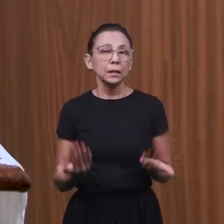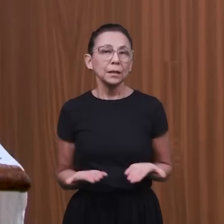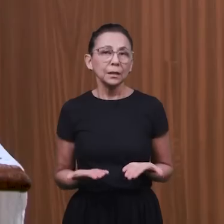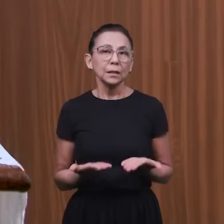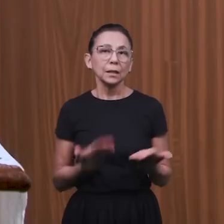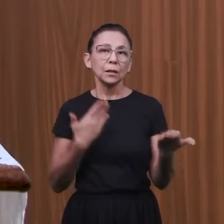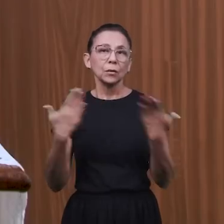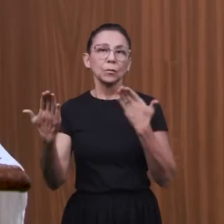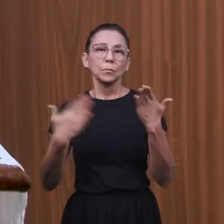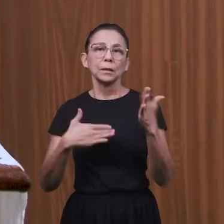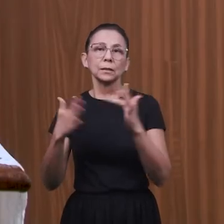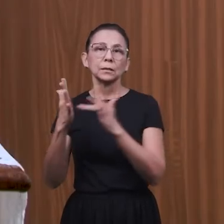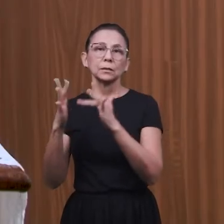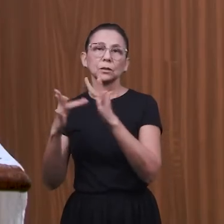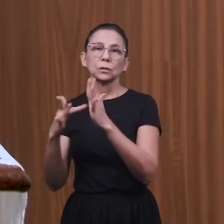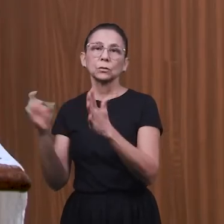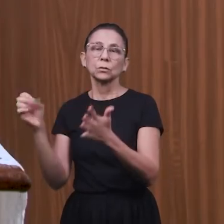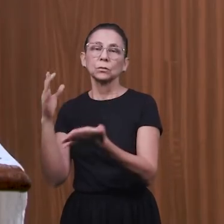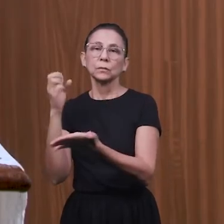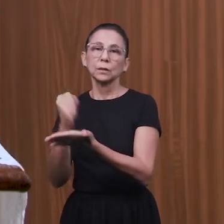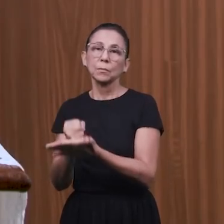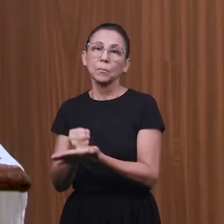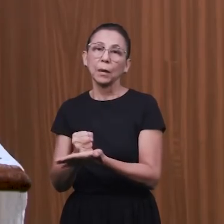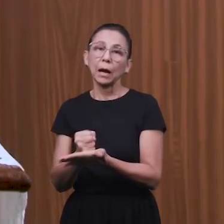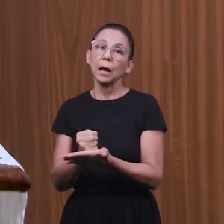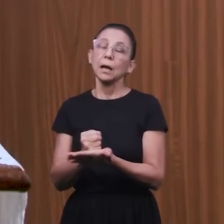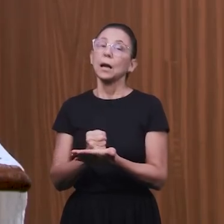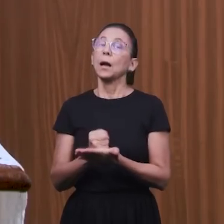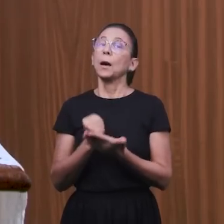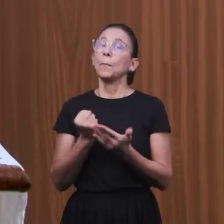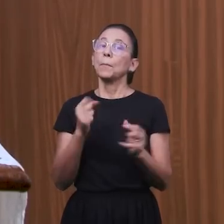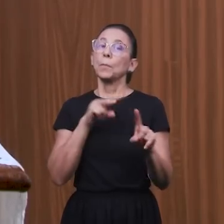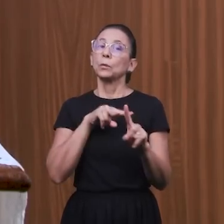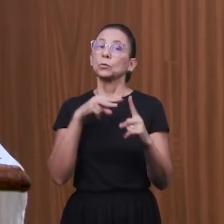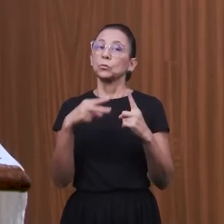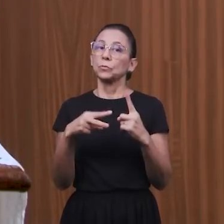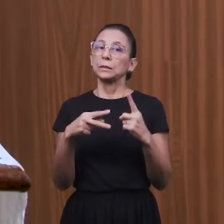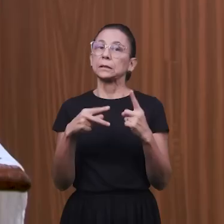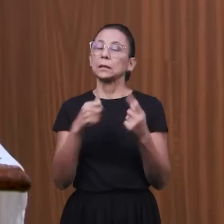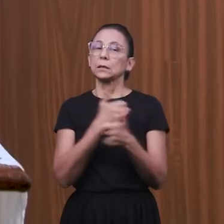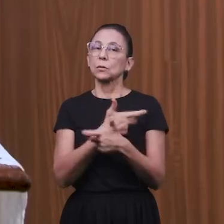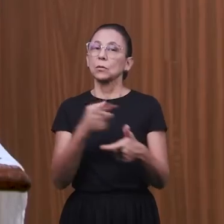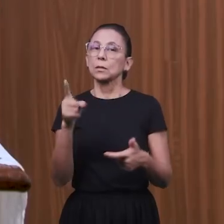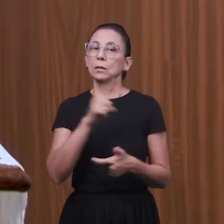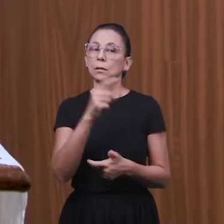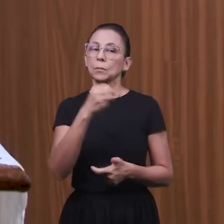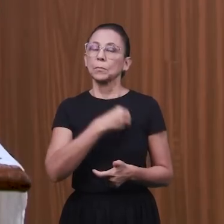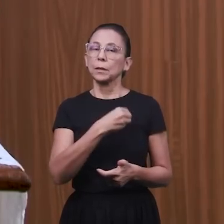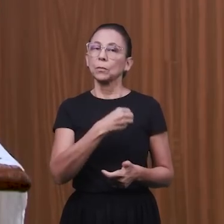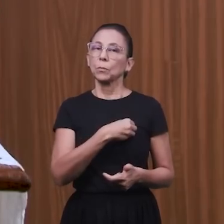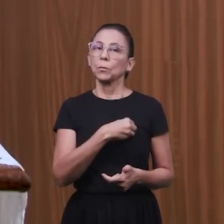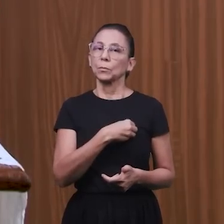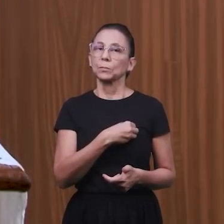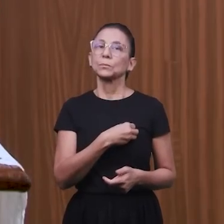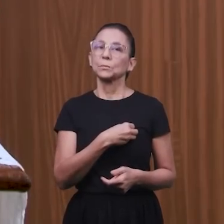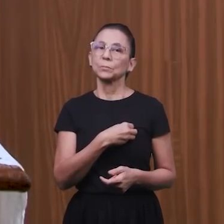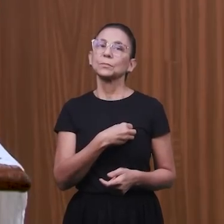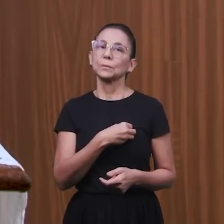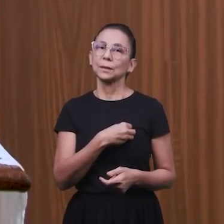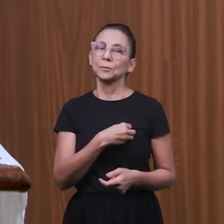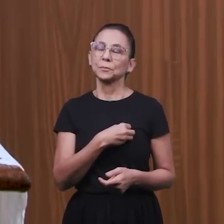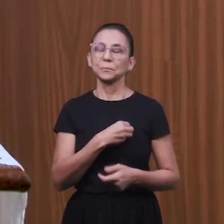não pecaram naquilo em que não erraram. Enoque, e andou Enoque com Deus e Deus o tomou para